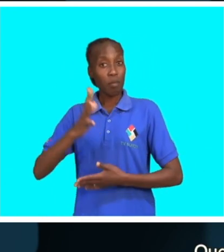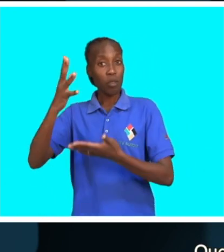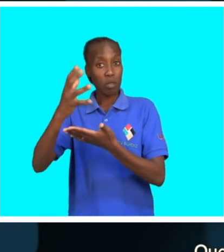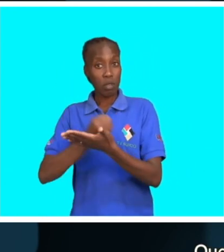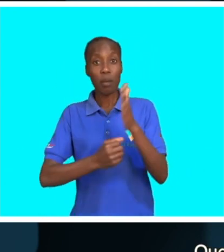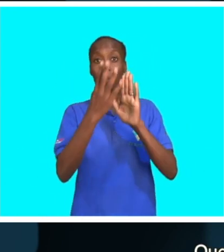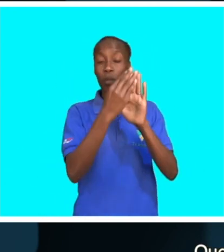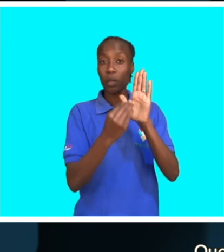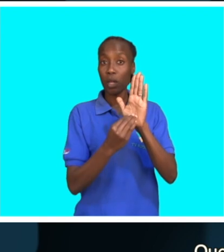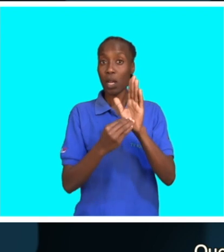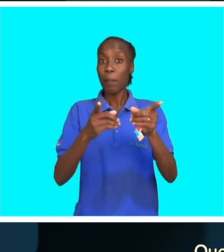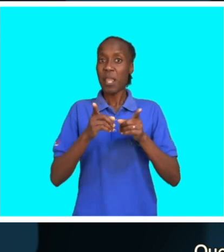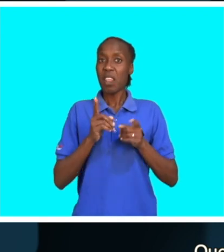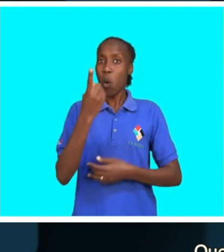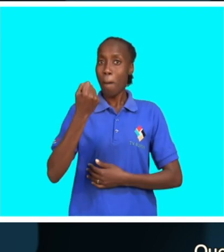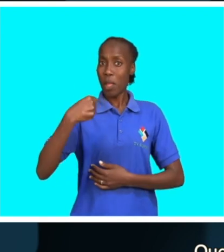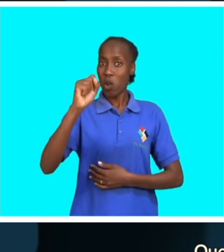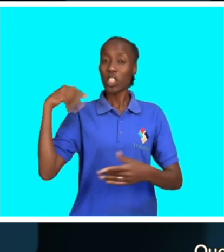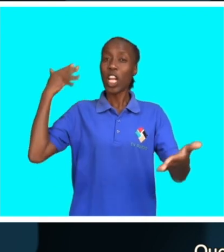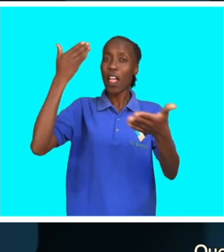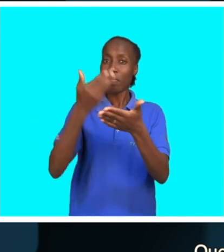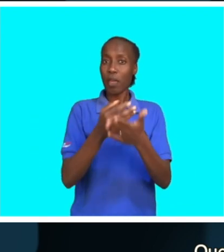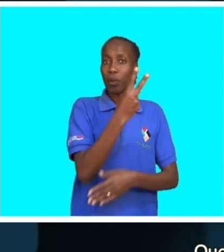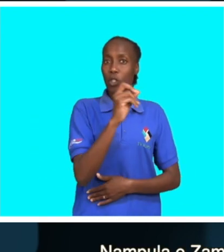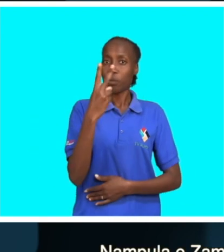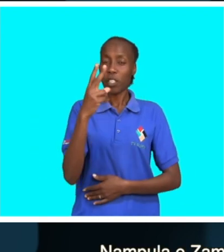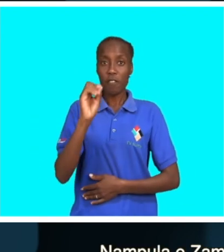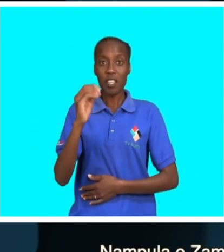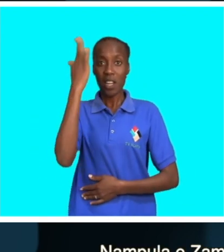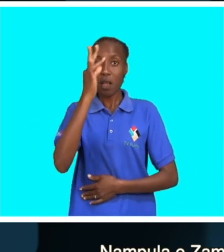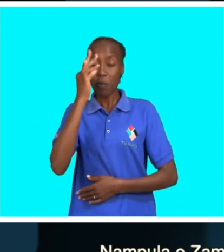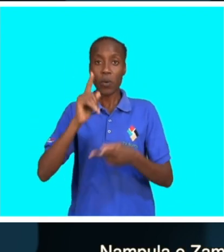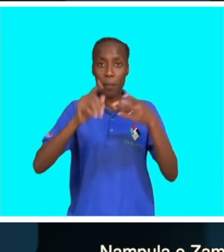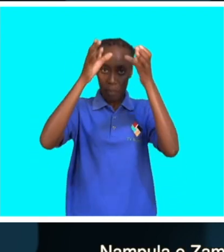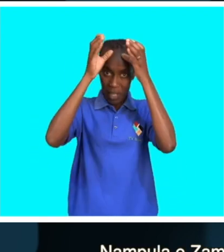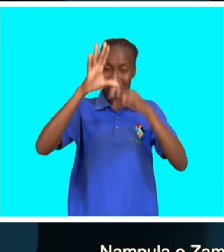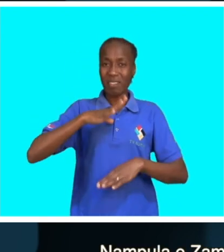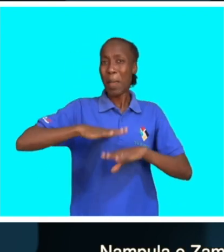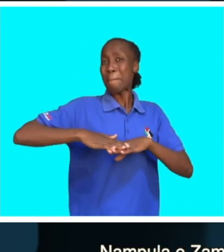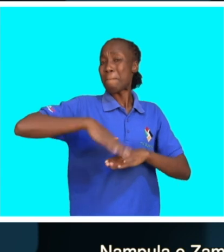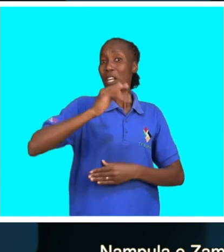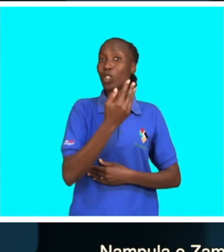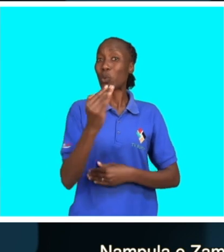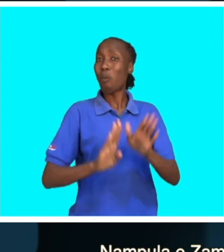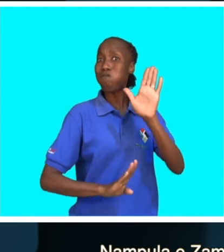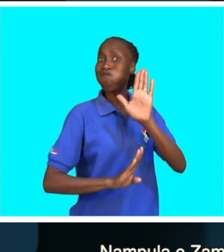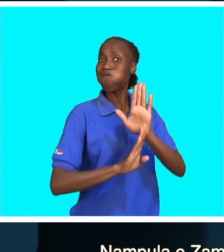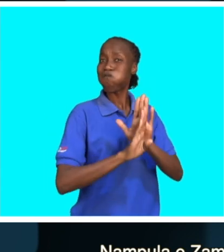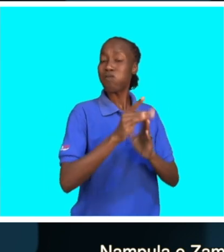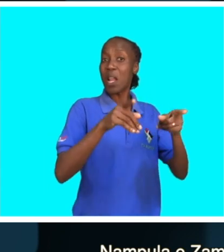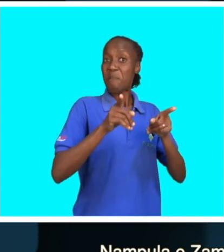Queremos conseguir alcançar cerca de um milhão de meninas até 2020. Então, Nampula e Exameira são as províncias que têm